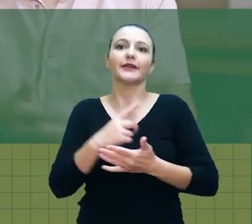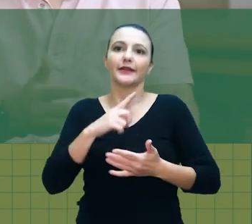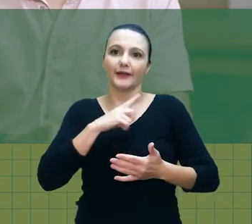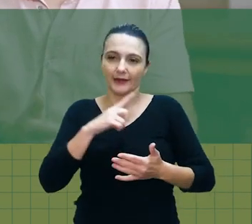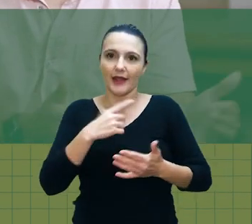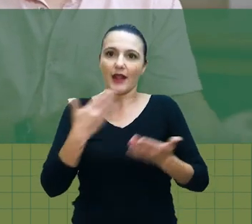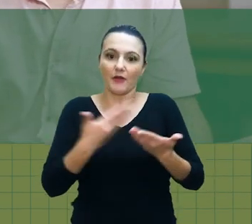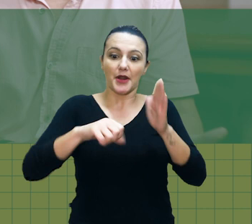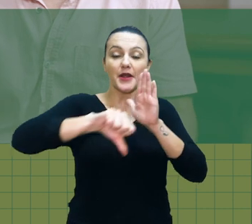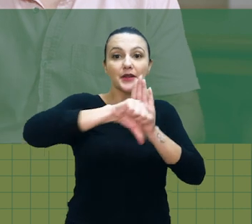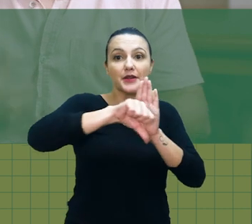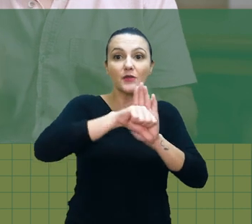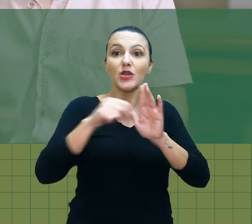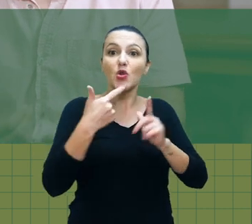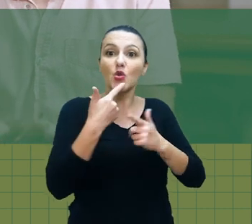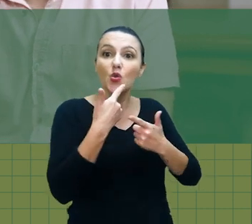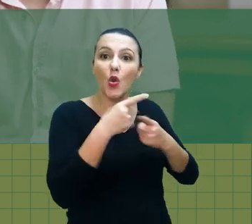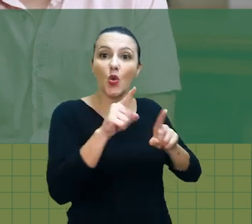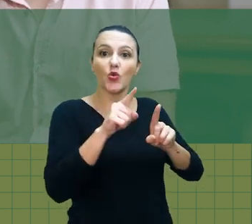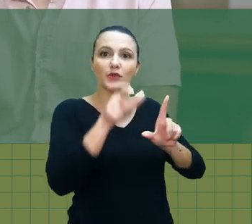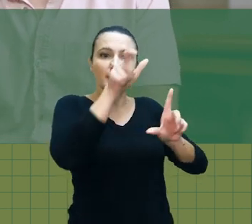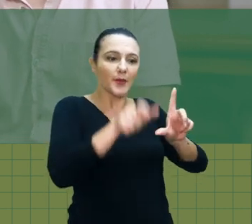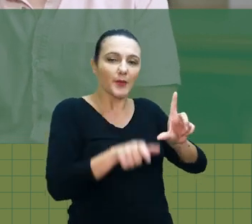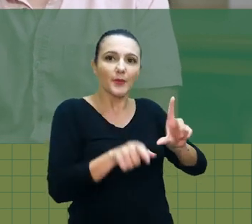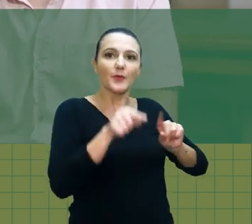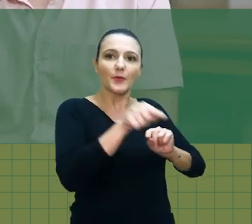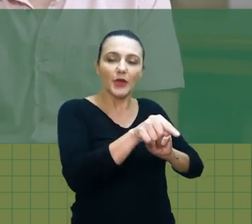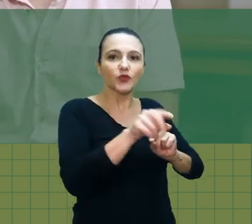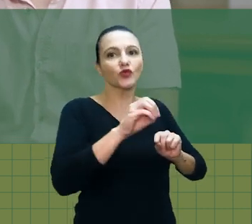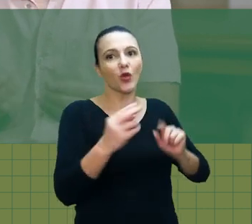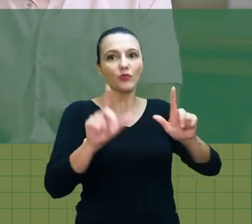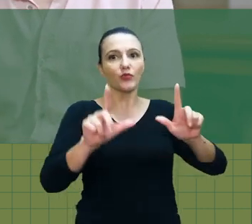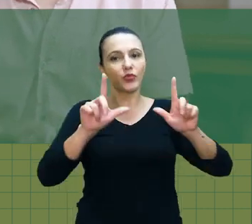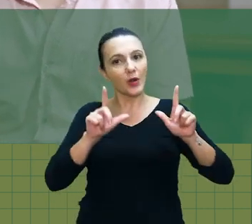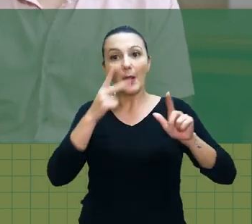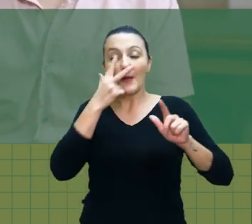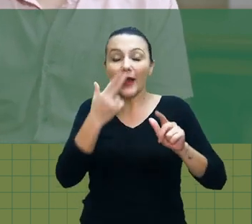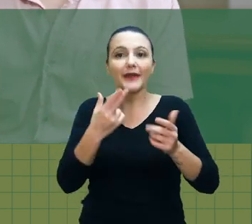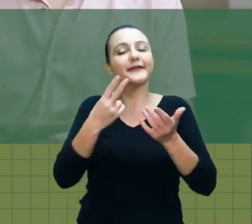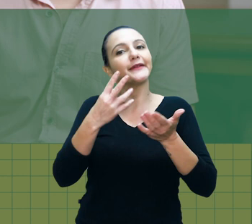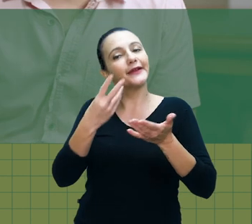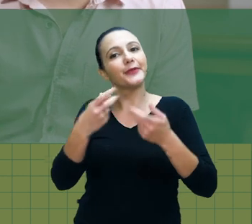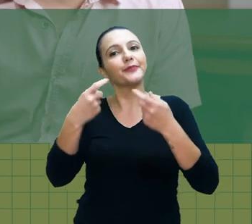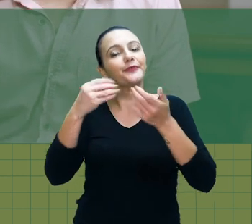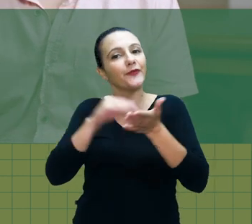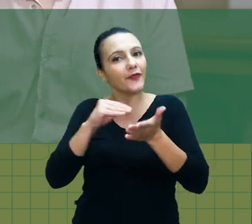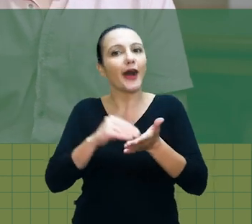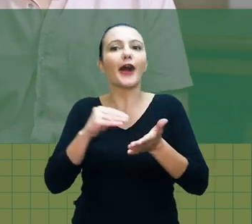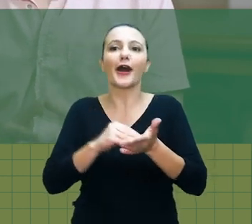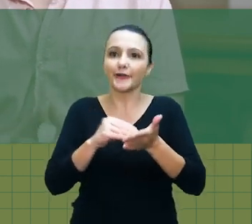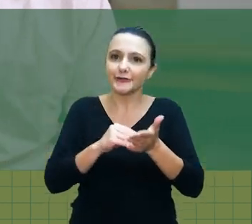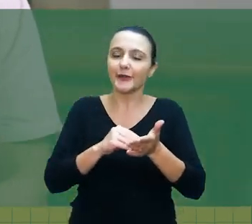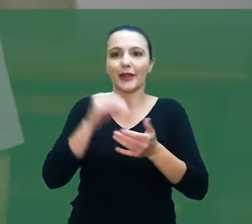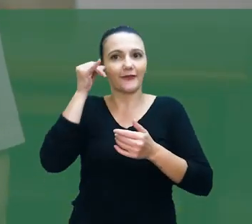crimes contra a honra e contra a imagem, eles não parecem mais suficientes para combater esse tipo de fenômeno. E